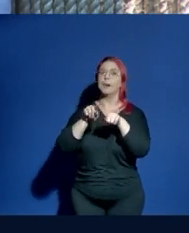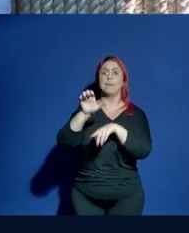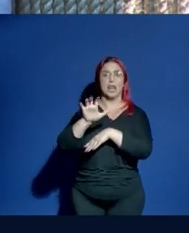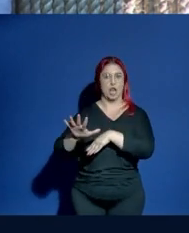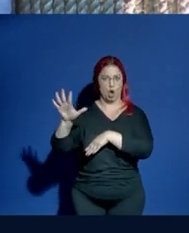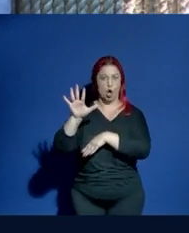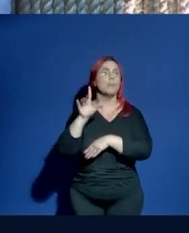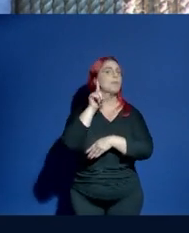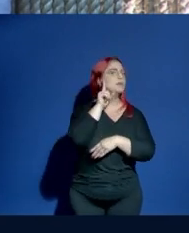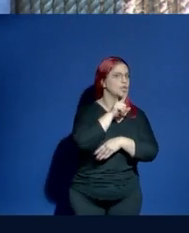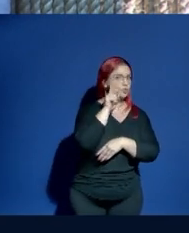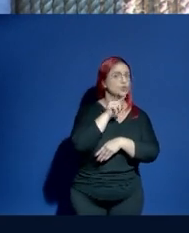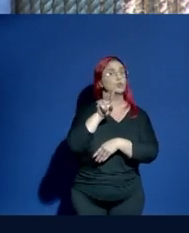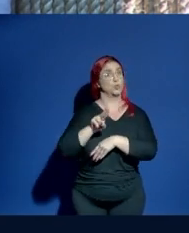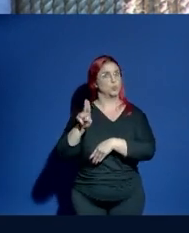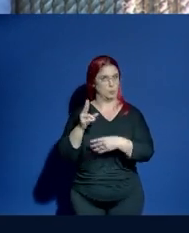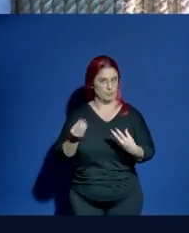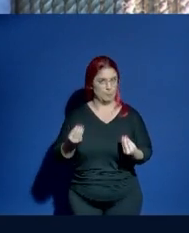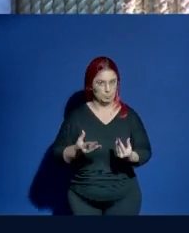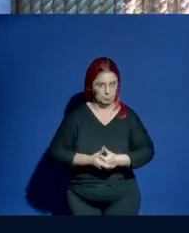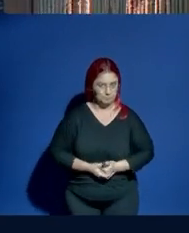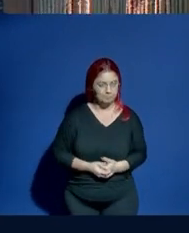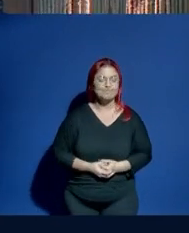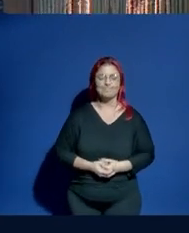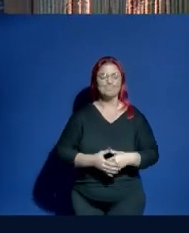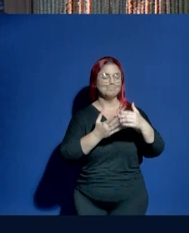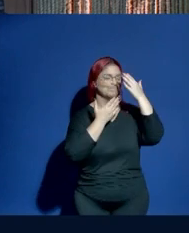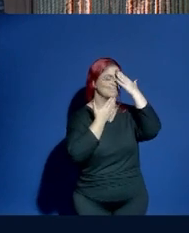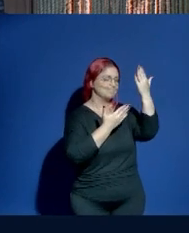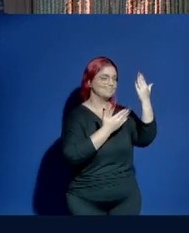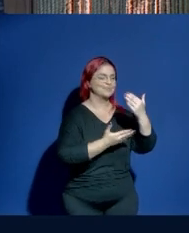um todo e nos Estados Unidos também tá mais ou menos isso